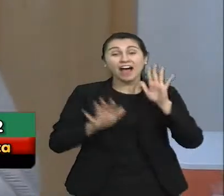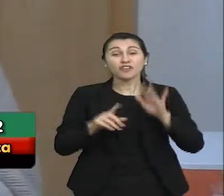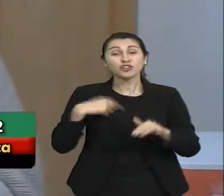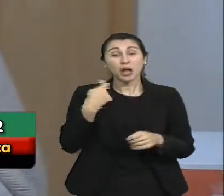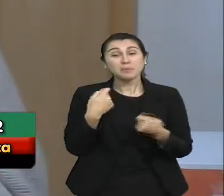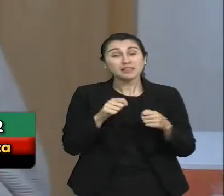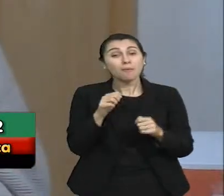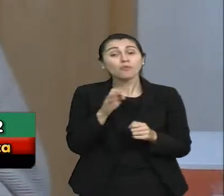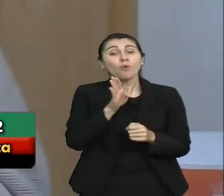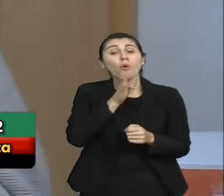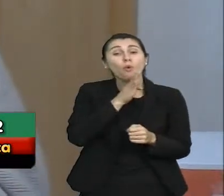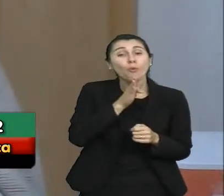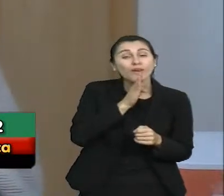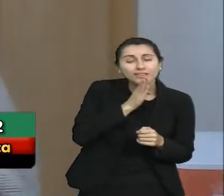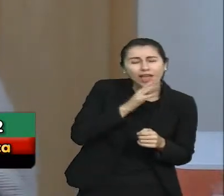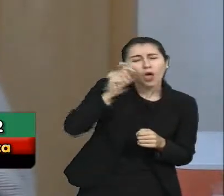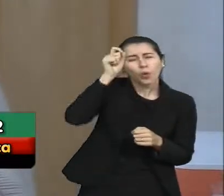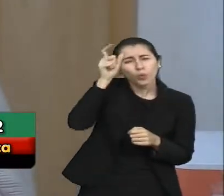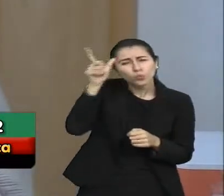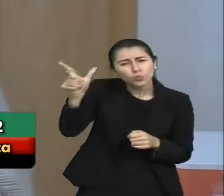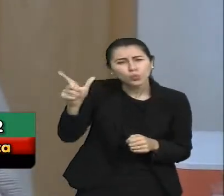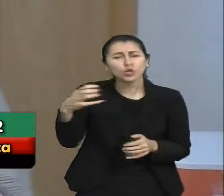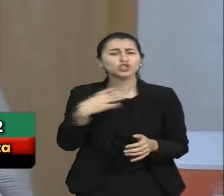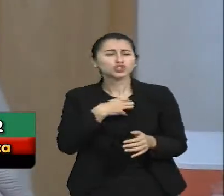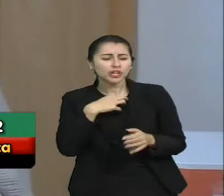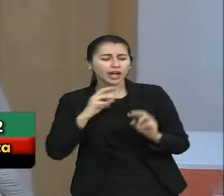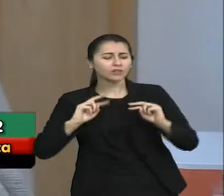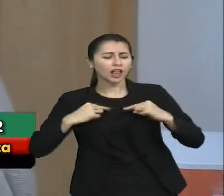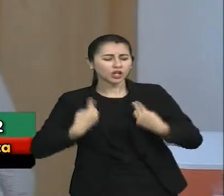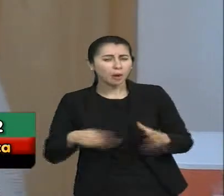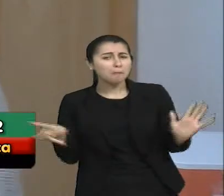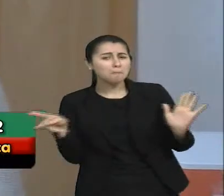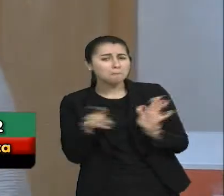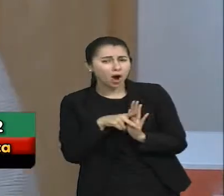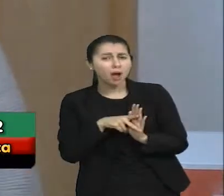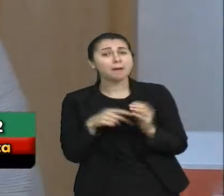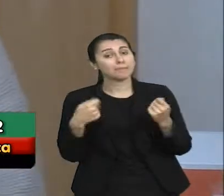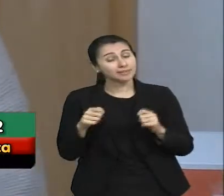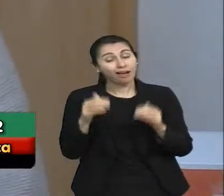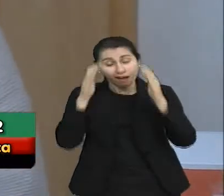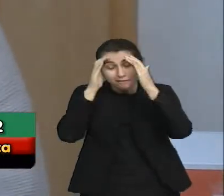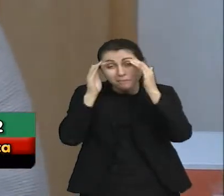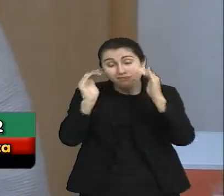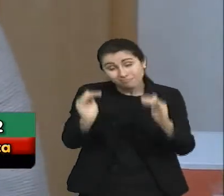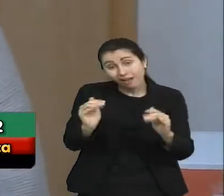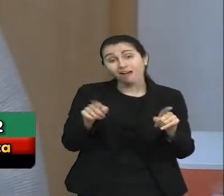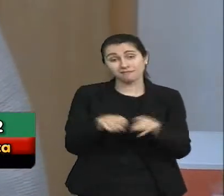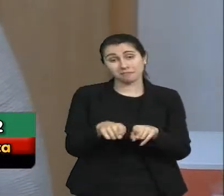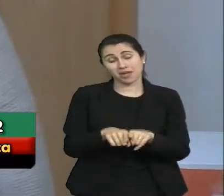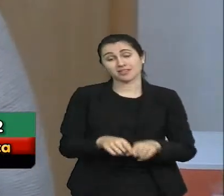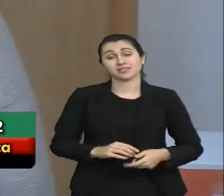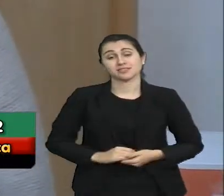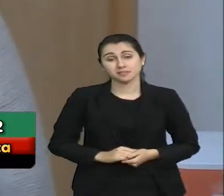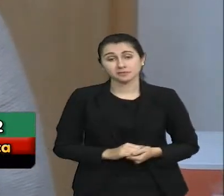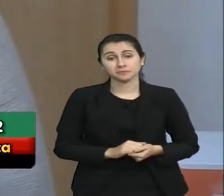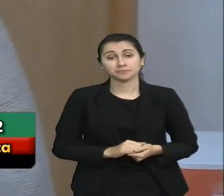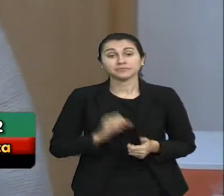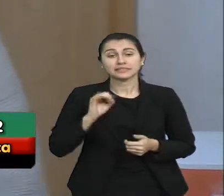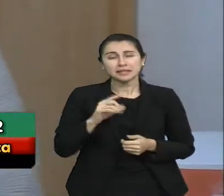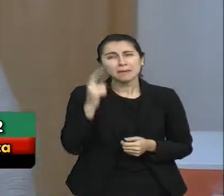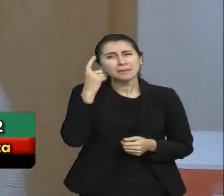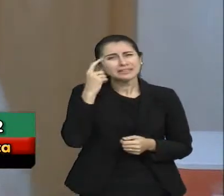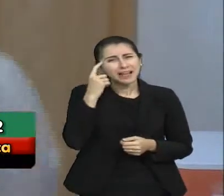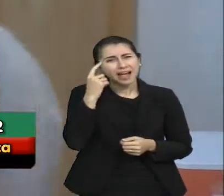cultura por apenas pensar na questão religiosa, que deve ser respeitada, né? E a gente pensar na cultura